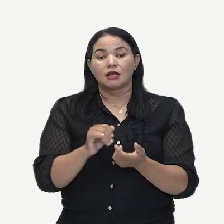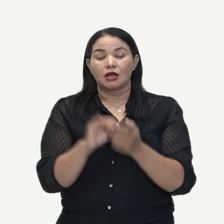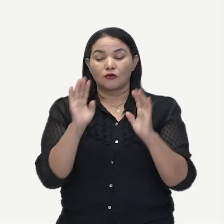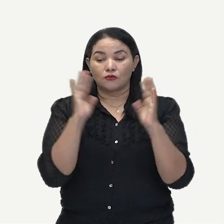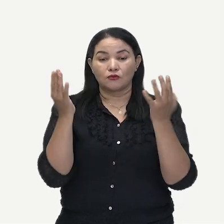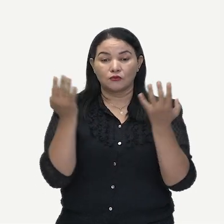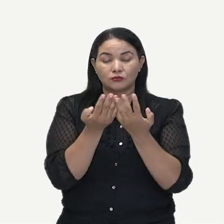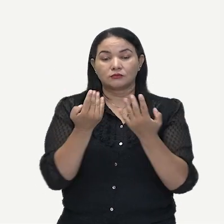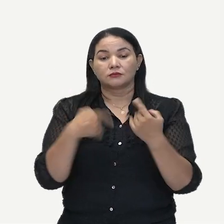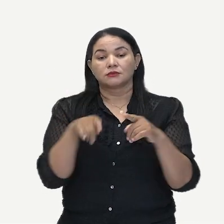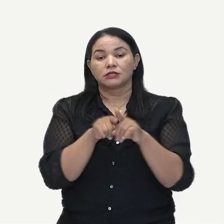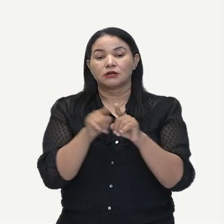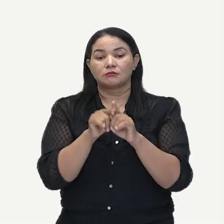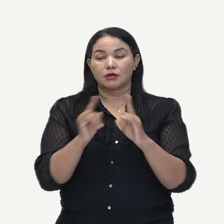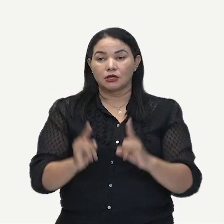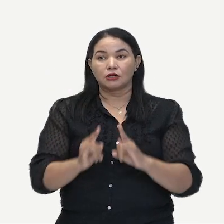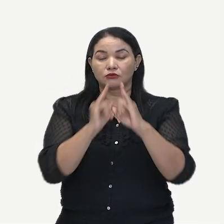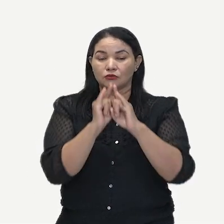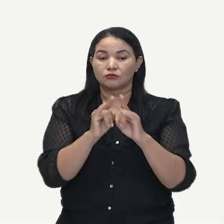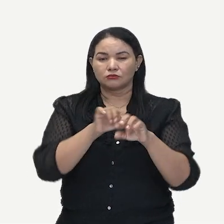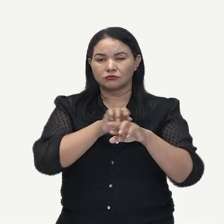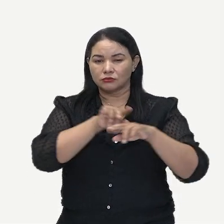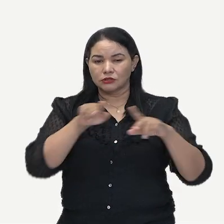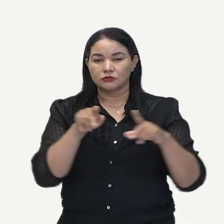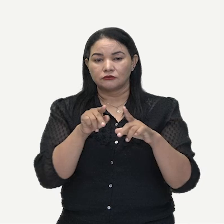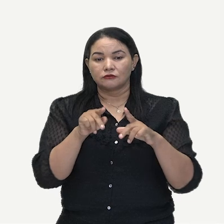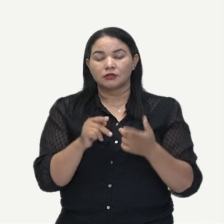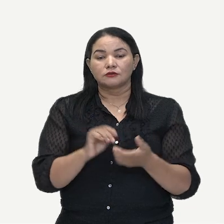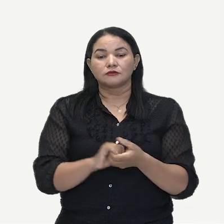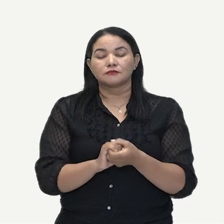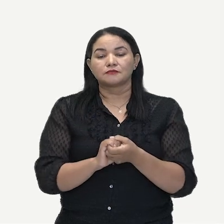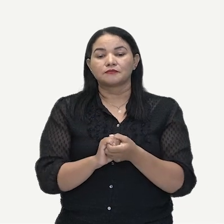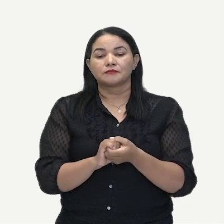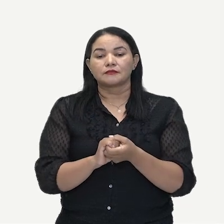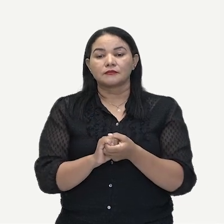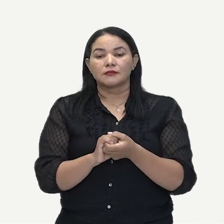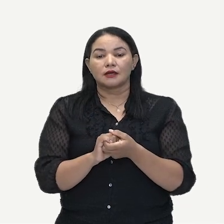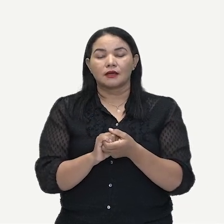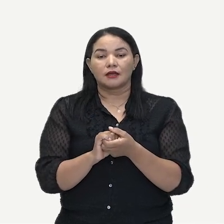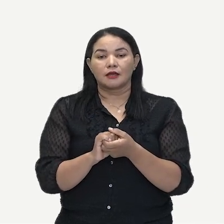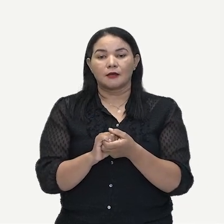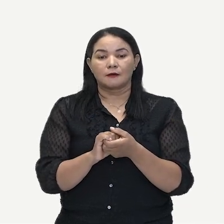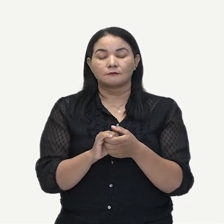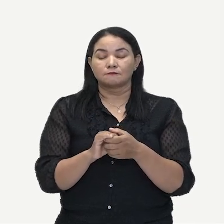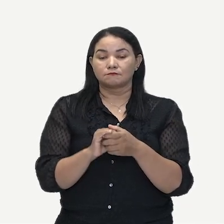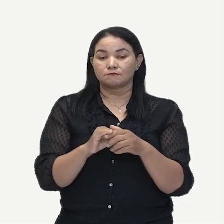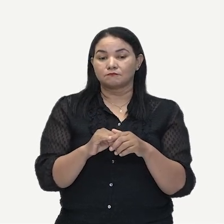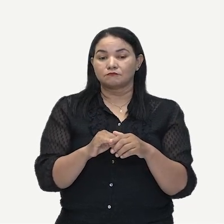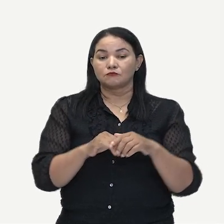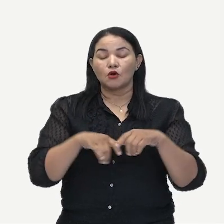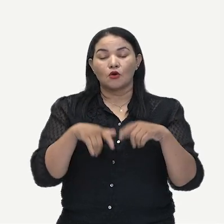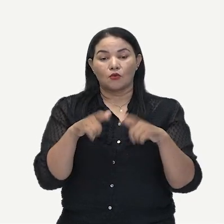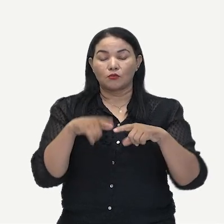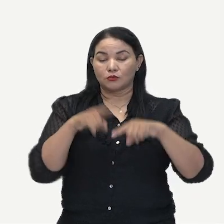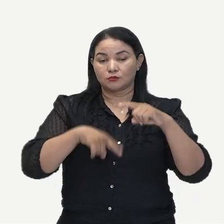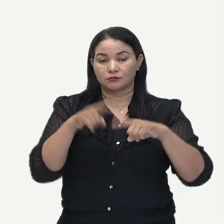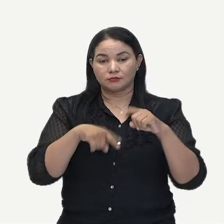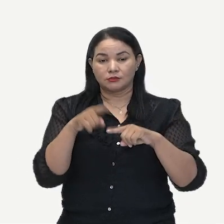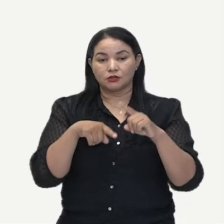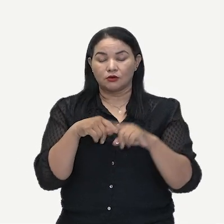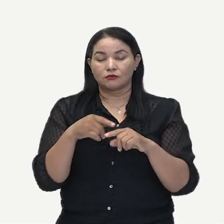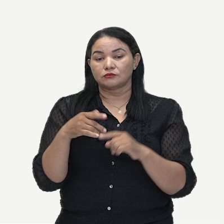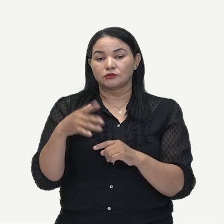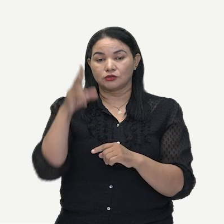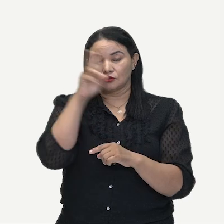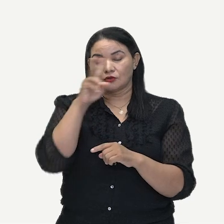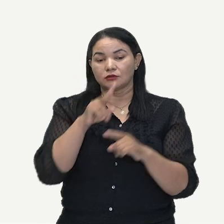a Torre de Pisa. Então, todos esses monumentos históricos, a França, Portugal, Espanha, próprio Reino